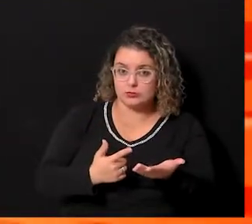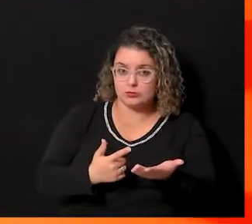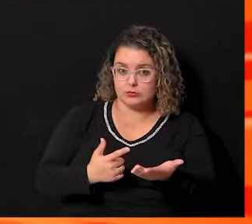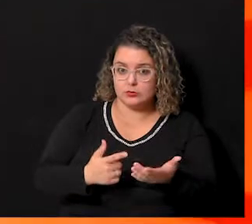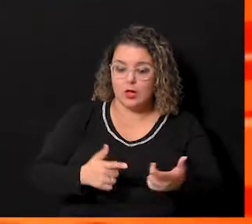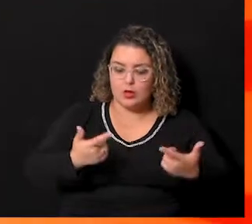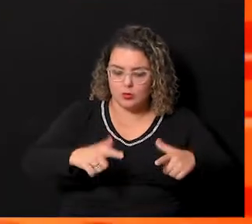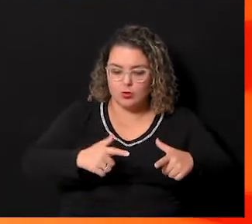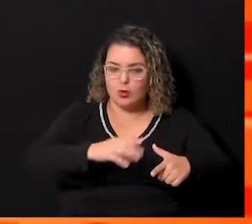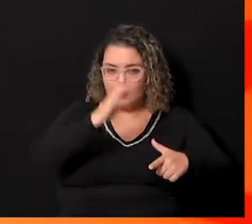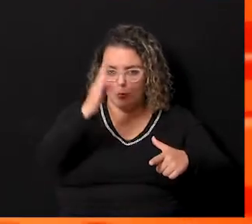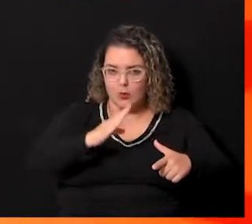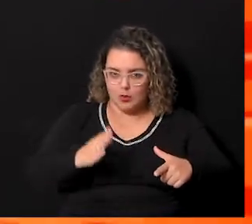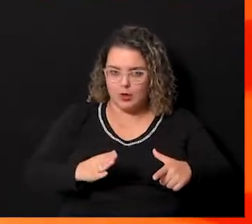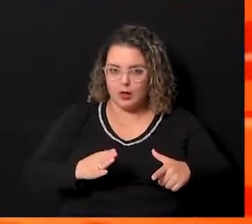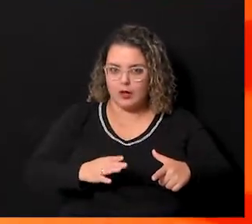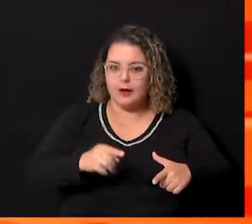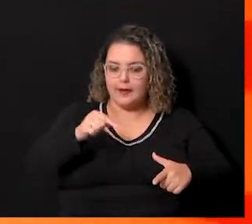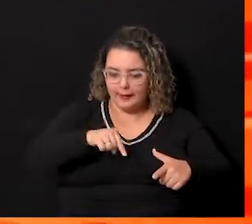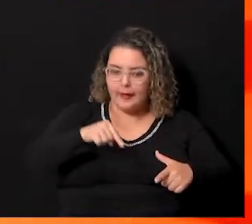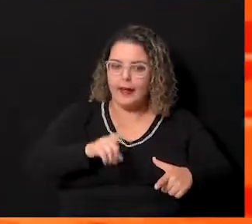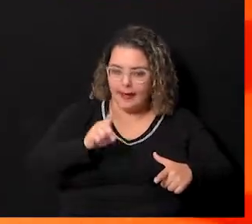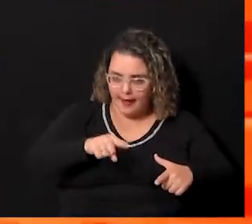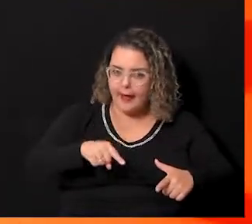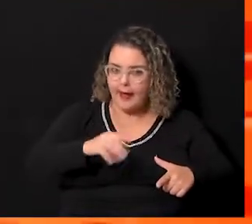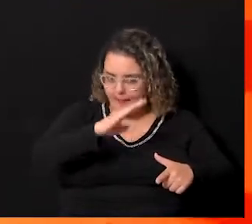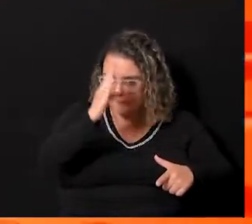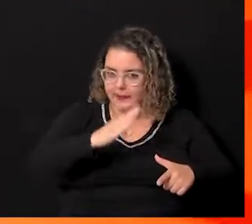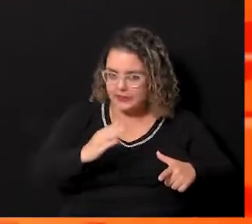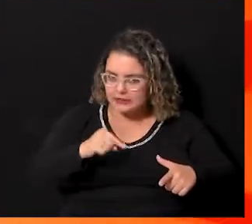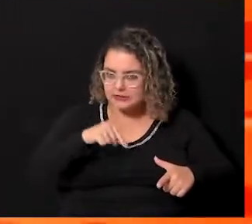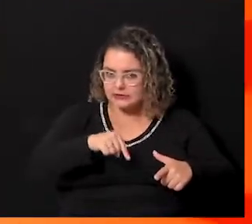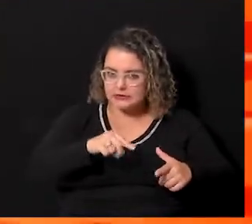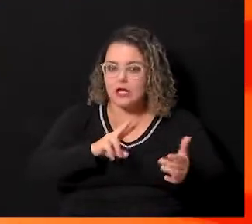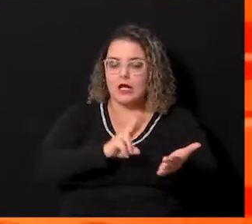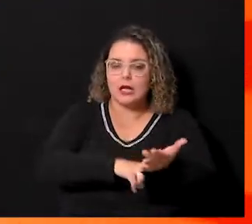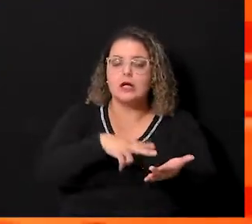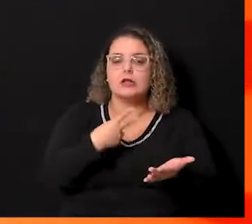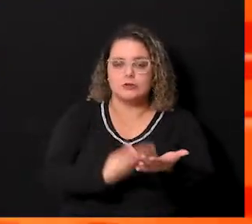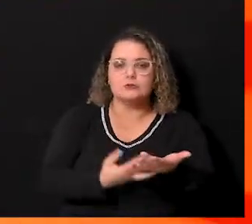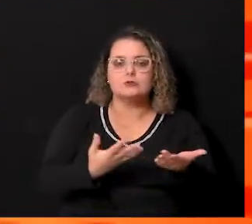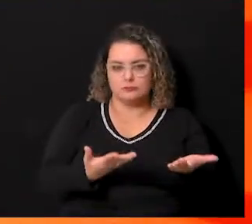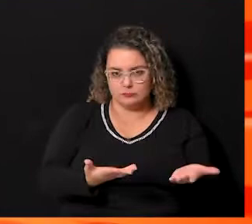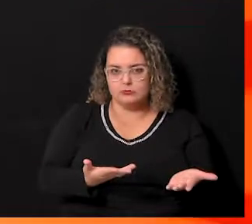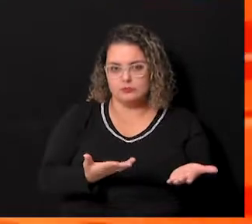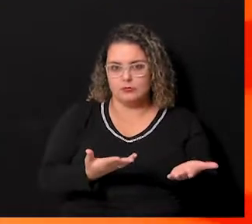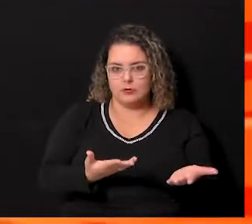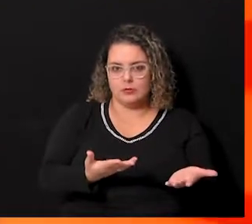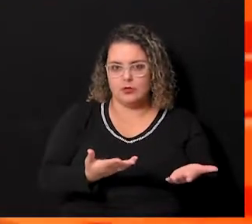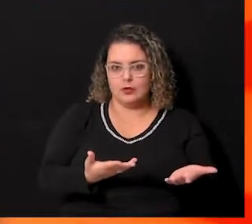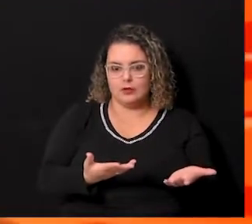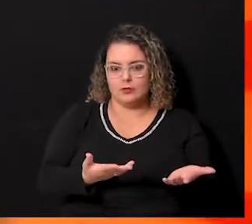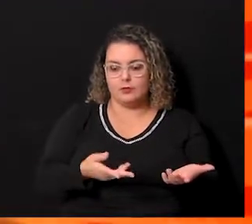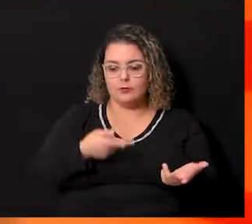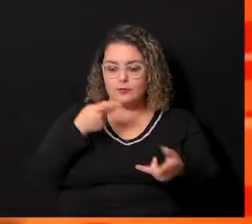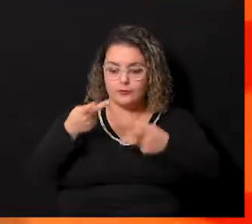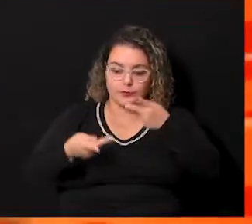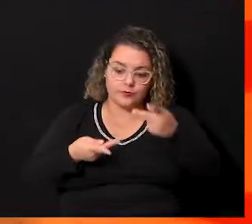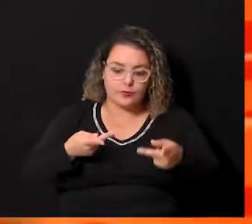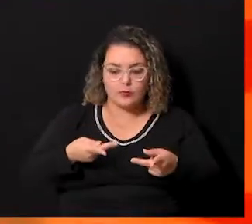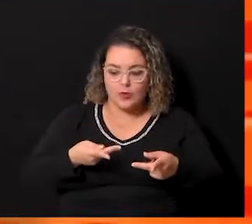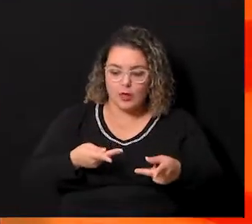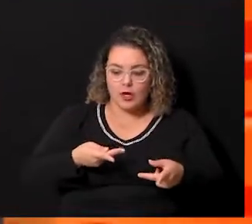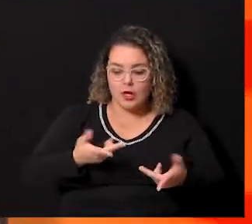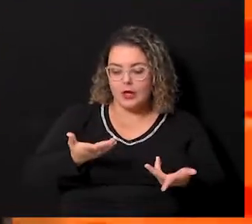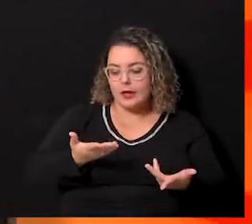ambientado no Brasil, tá? A Jaqueline é brasileira mesmo. Então, ela tá traduzida. Então, eu comento